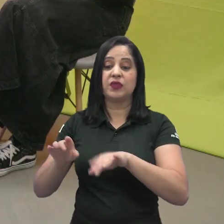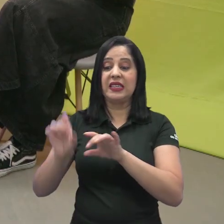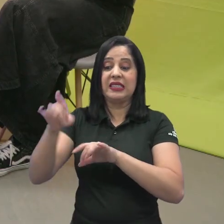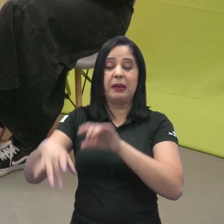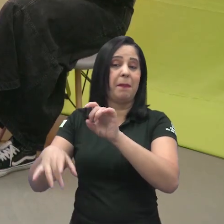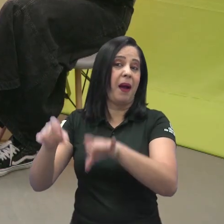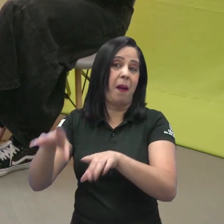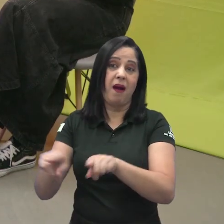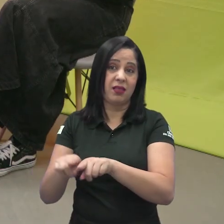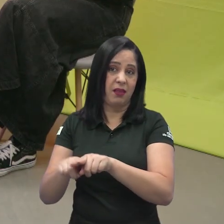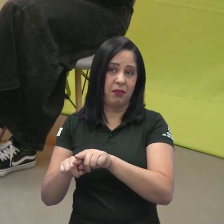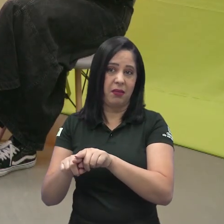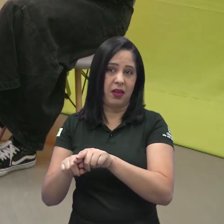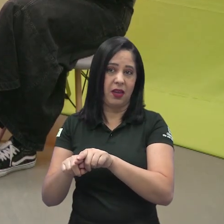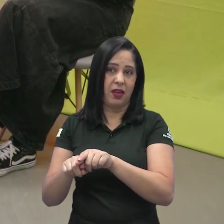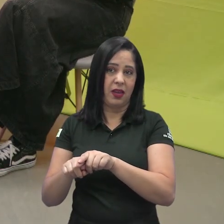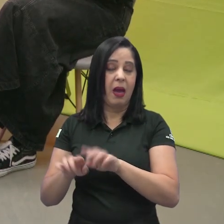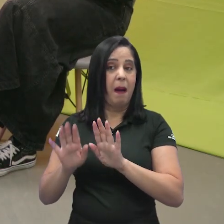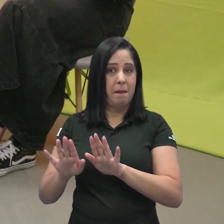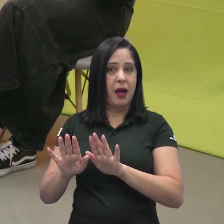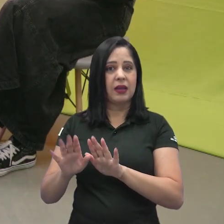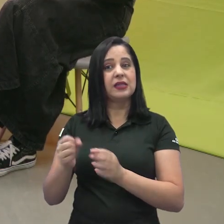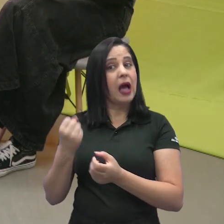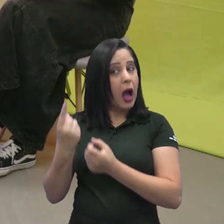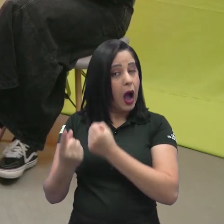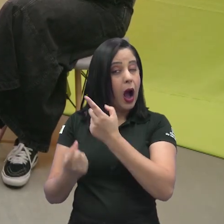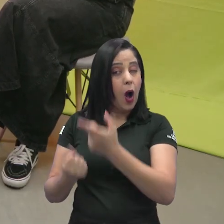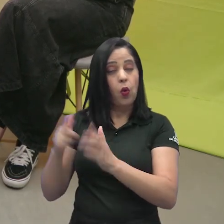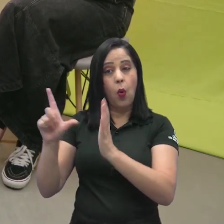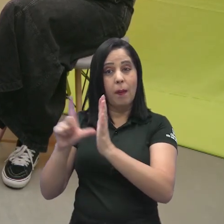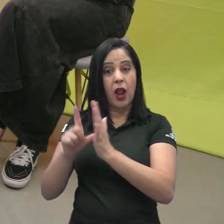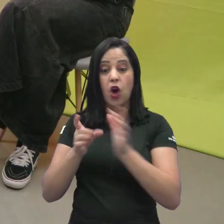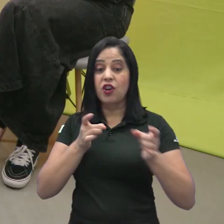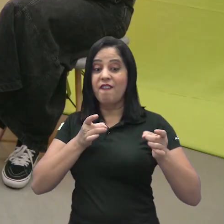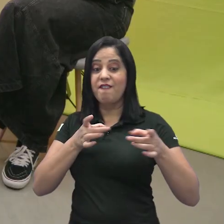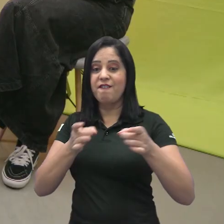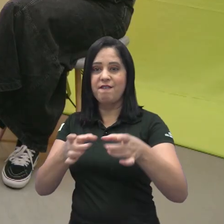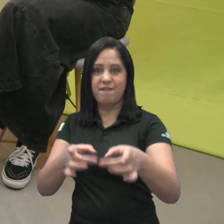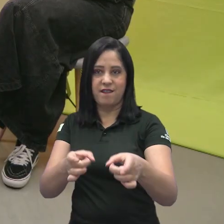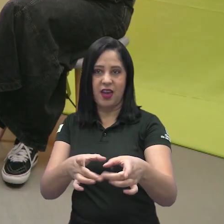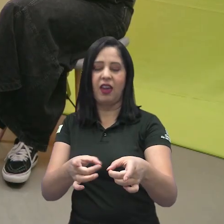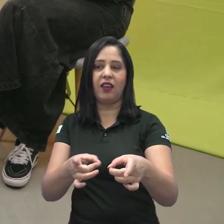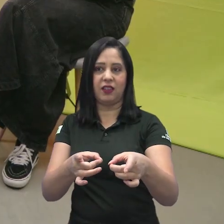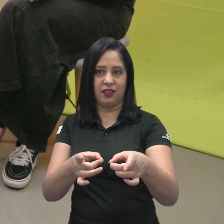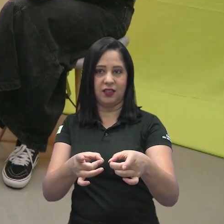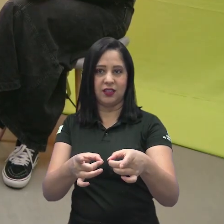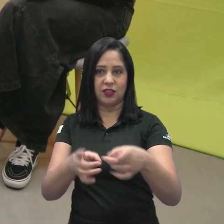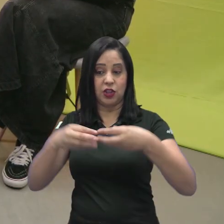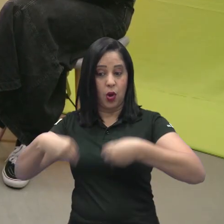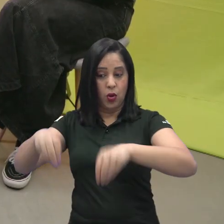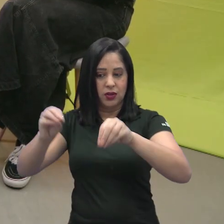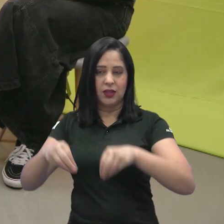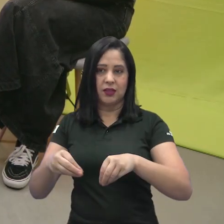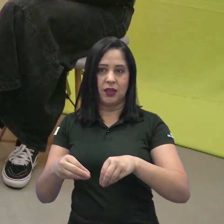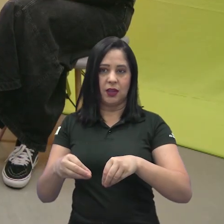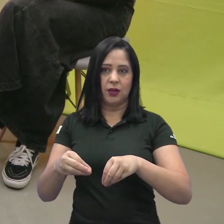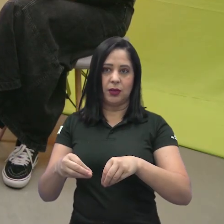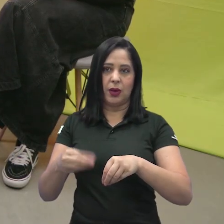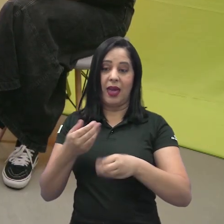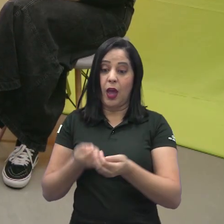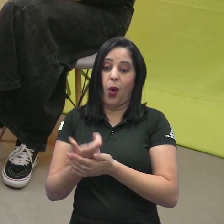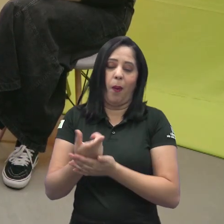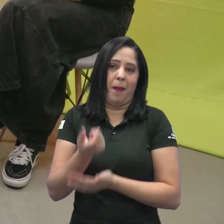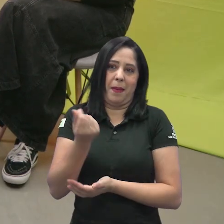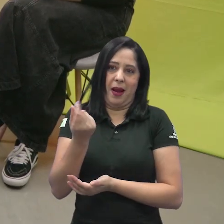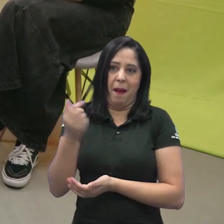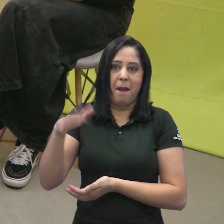vendem meio que o resto do rolo daquele tecido daquela loja. Você consegue pagar um pouco mais barato e ele não é descartado,